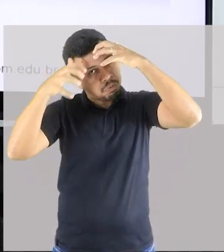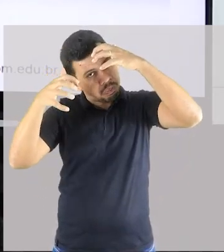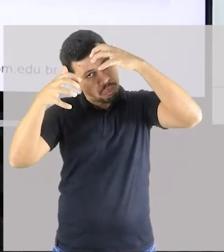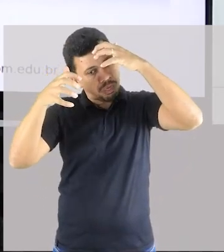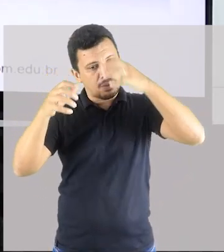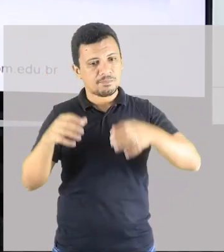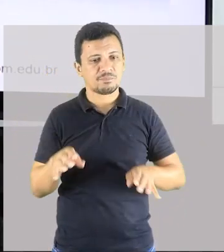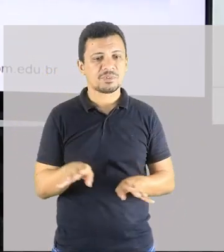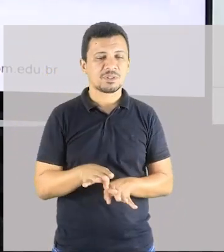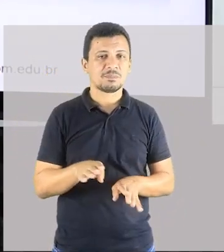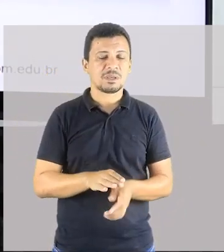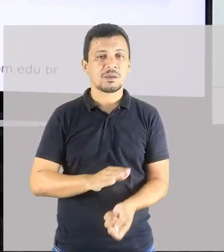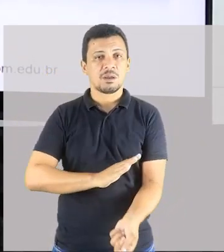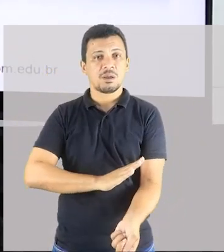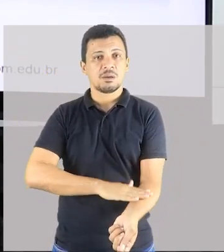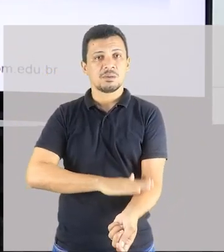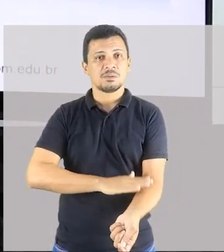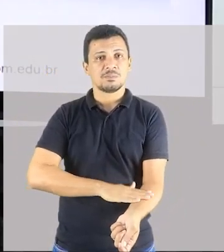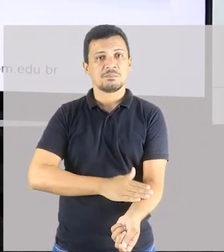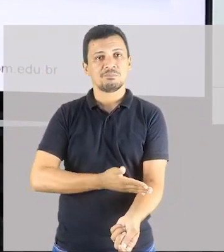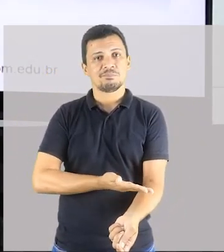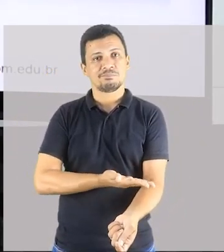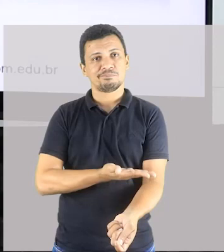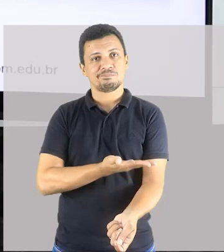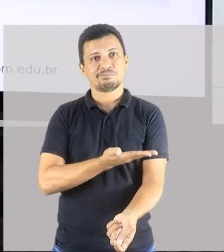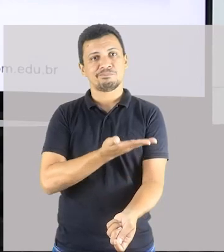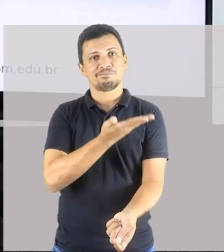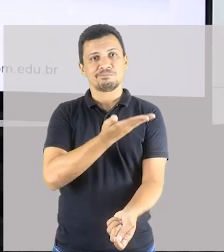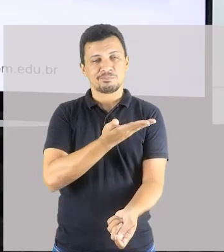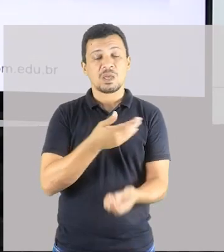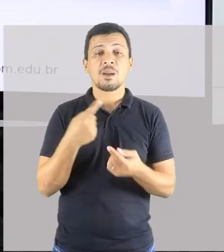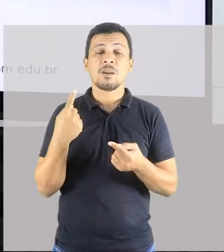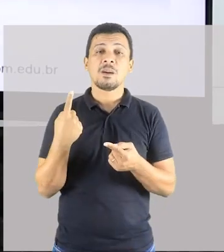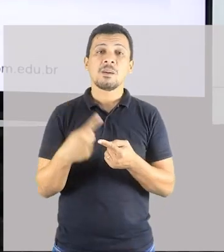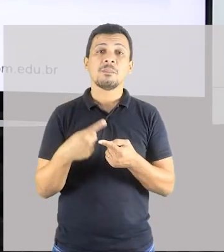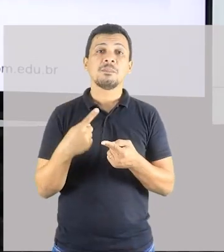gerar hipertensão, tá? Porque ele vai aumentar